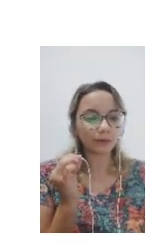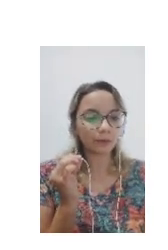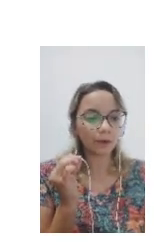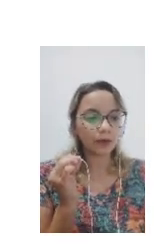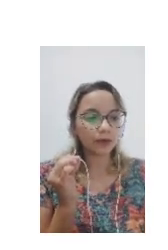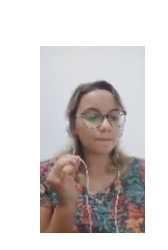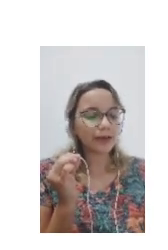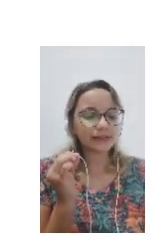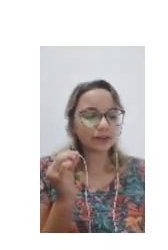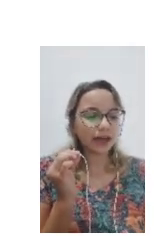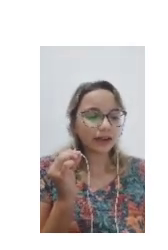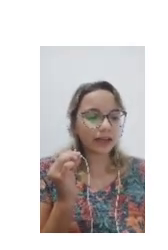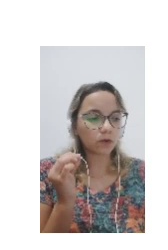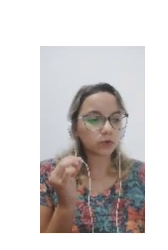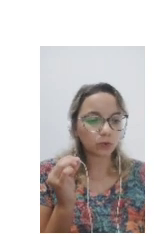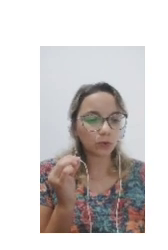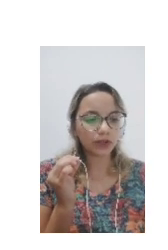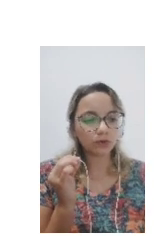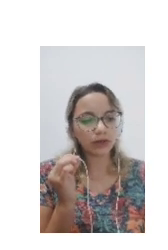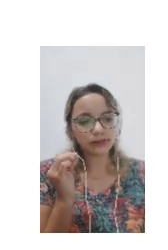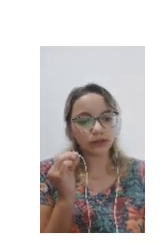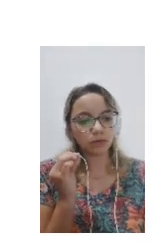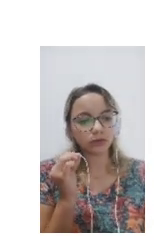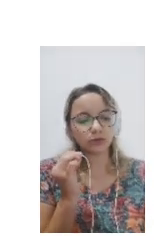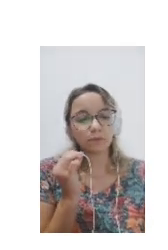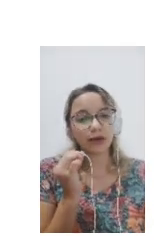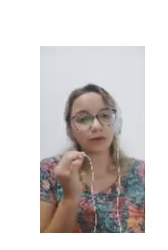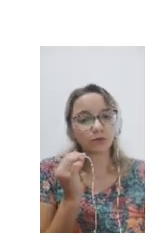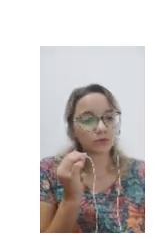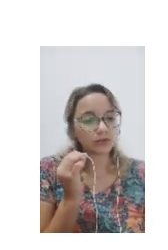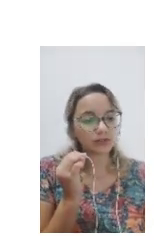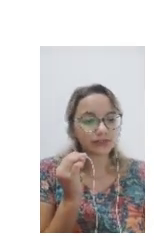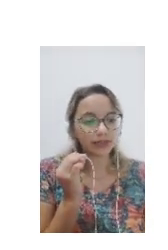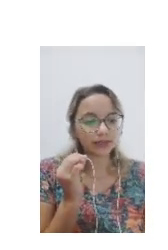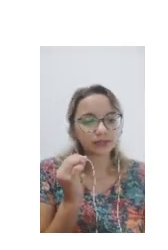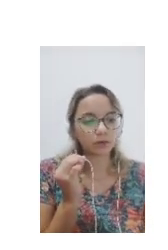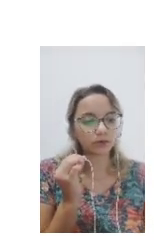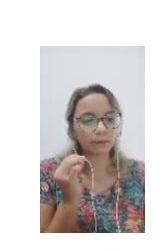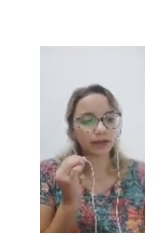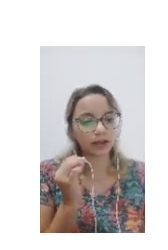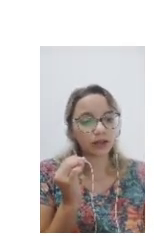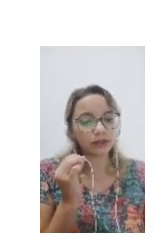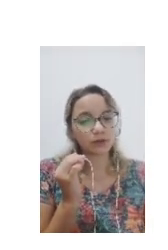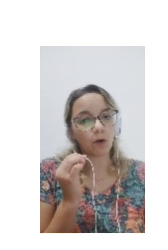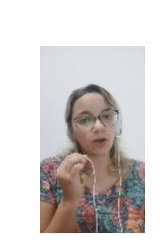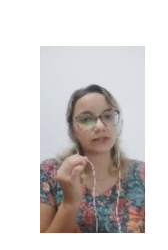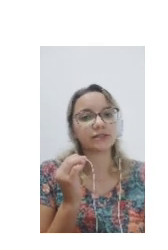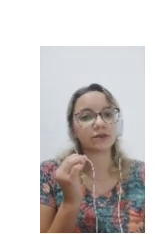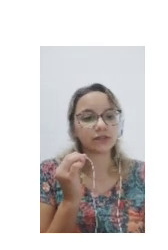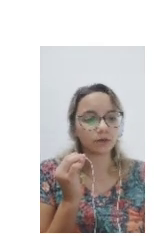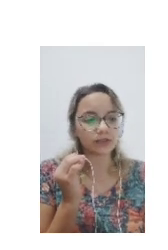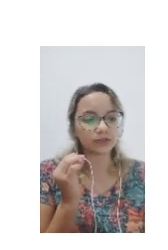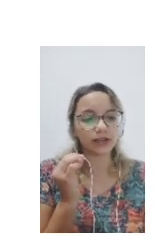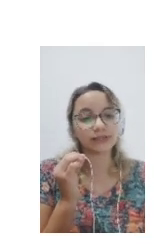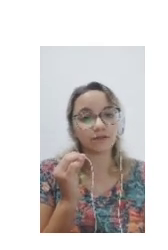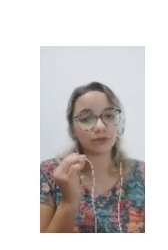ao público. Pensando em agregar cultura e educação, tanto para os discentes quanto para escolas e